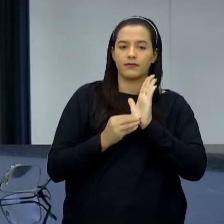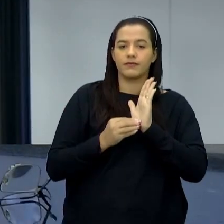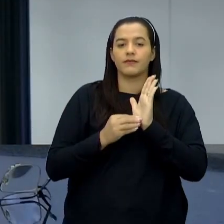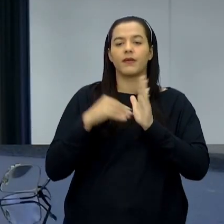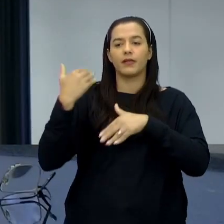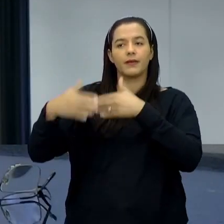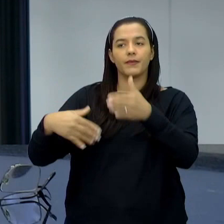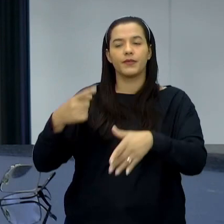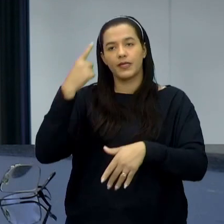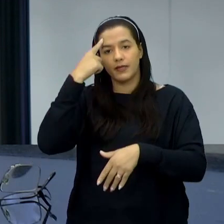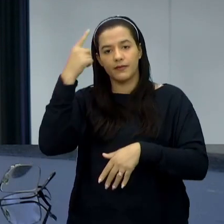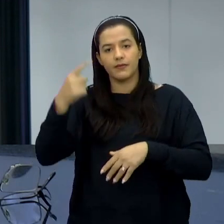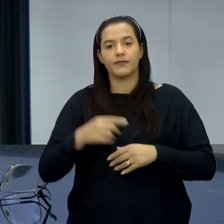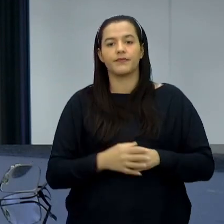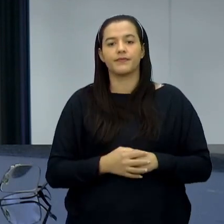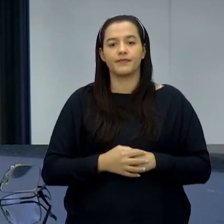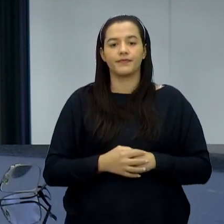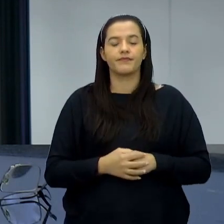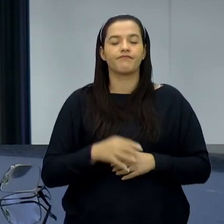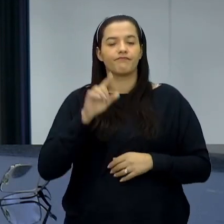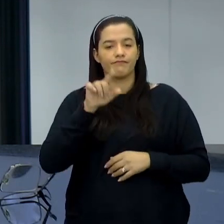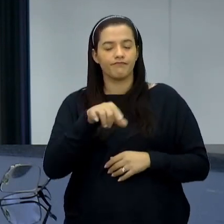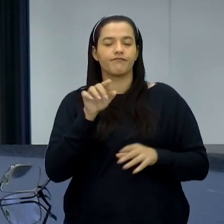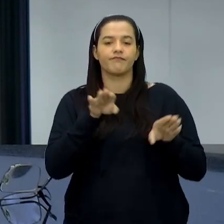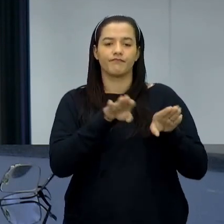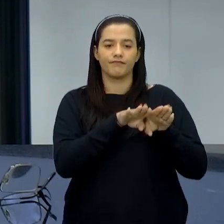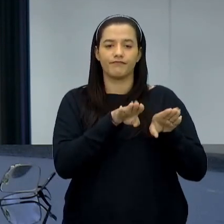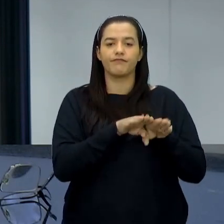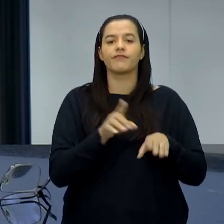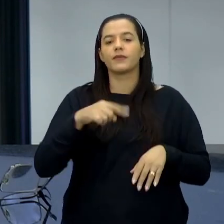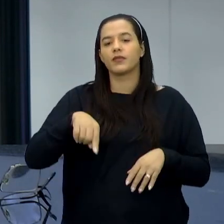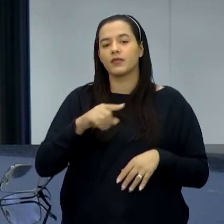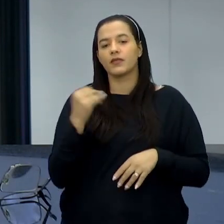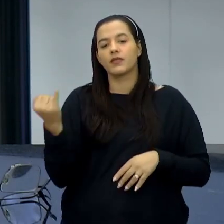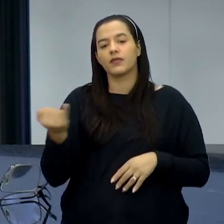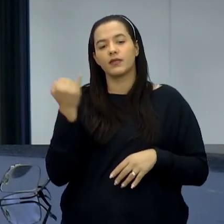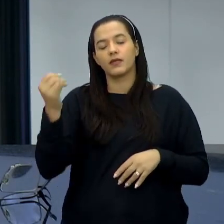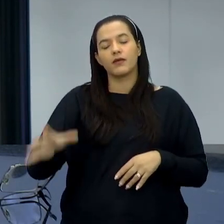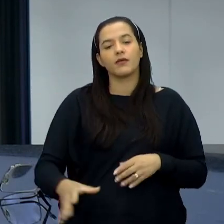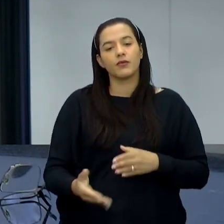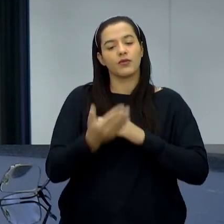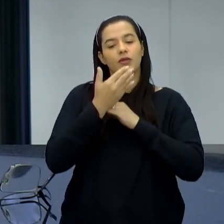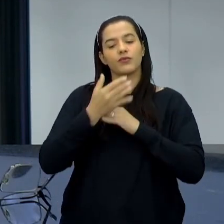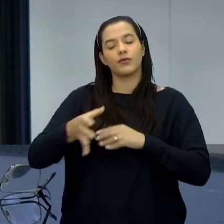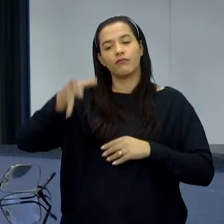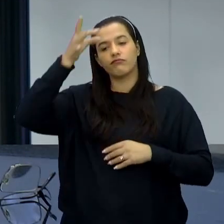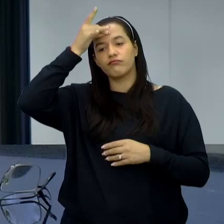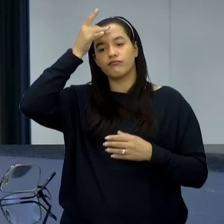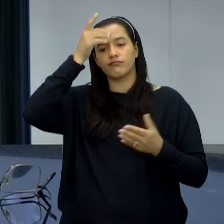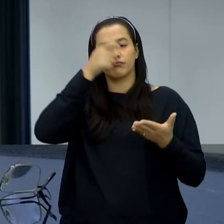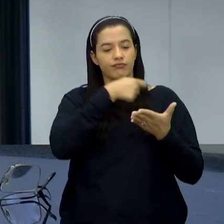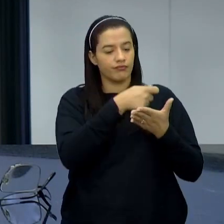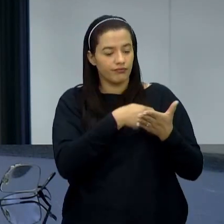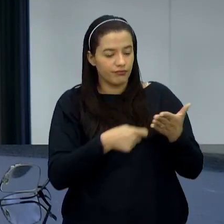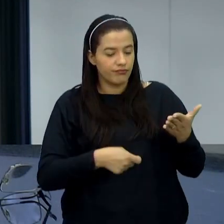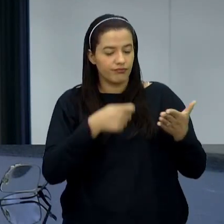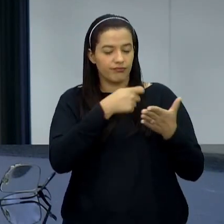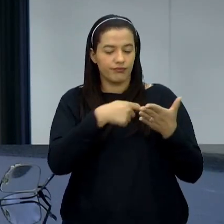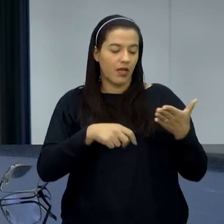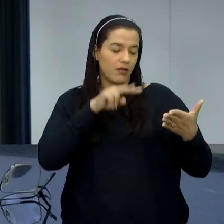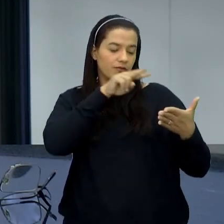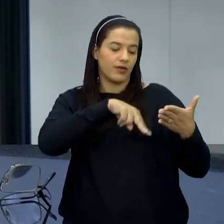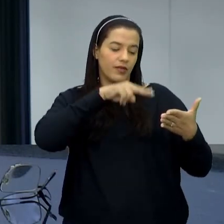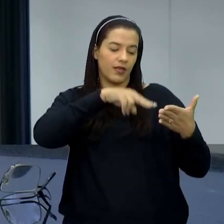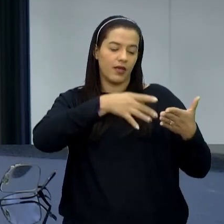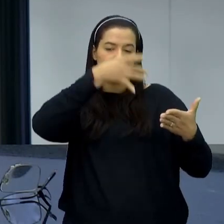para eles, né? Porque quando a gente registra, nós gravamos aquilo você acaba aprendendo também, né? Com